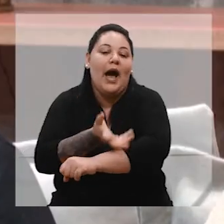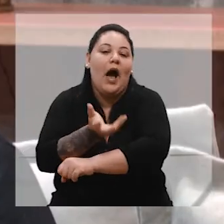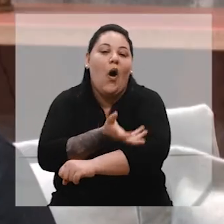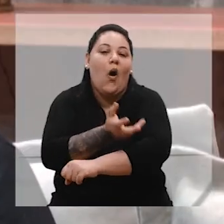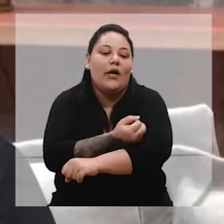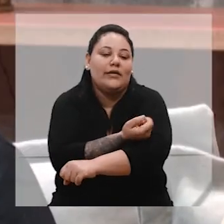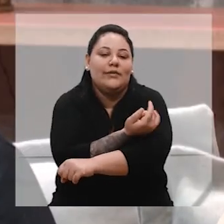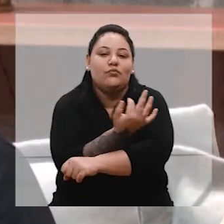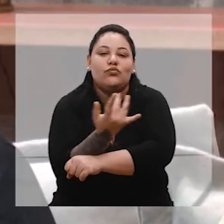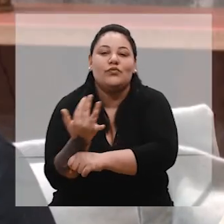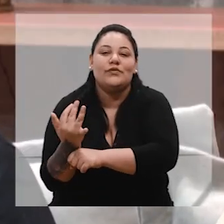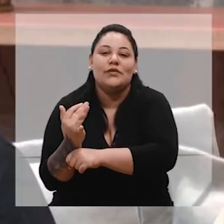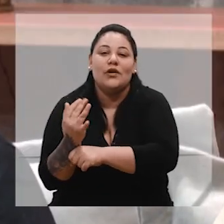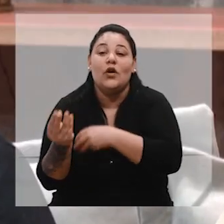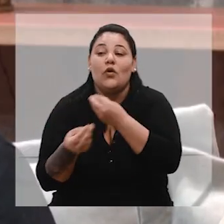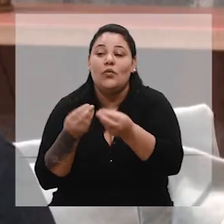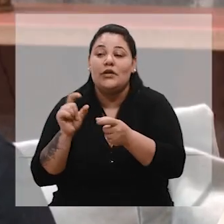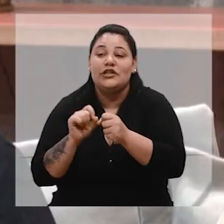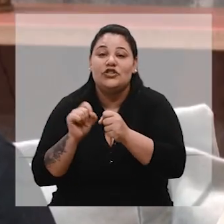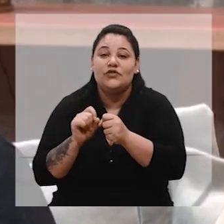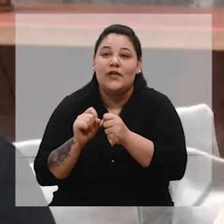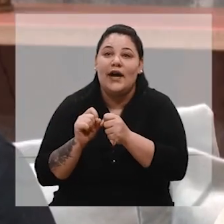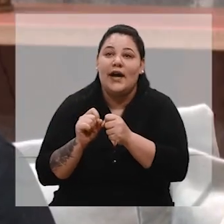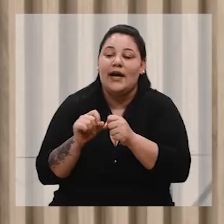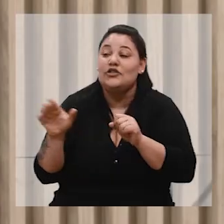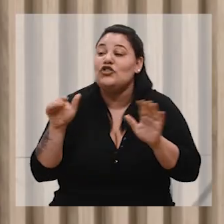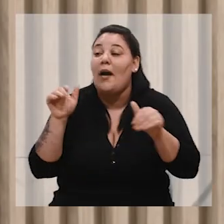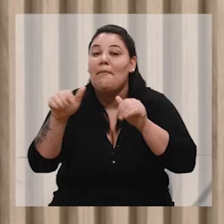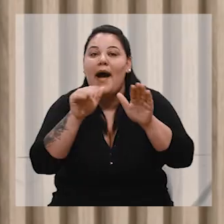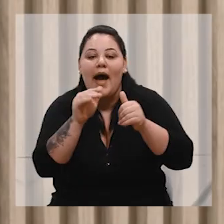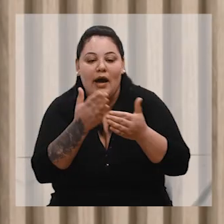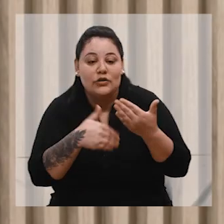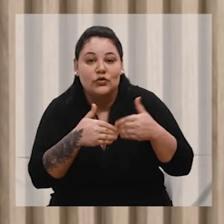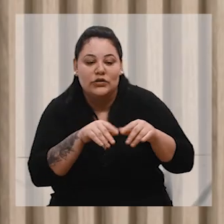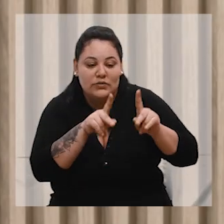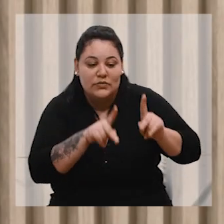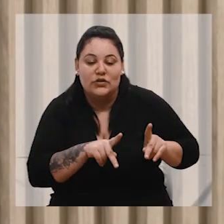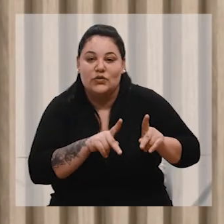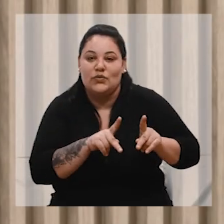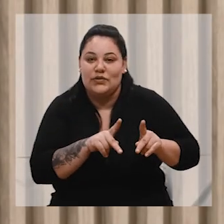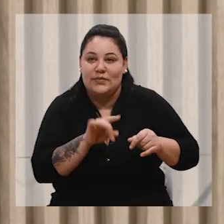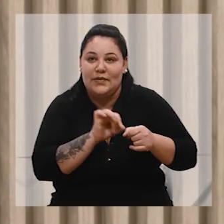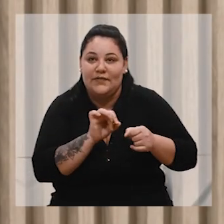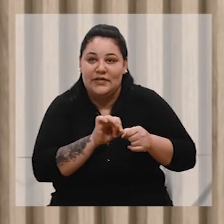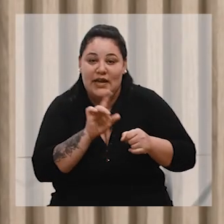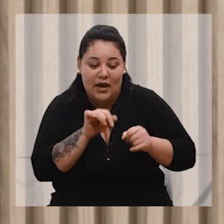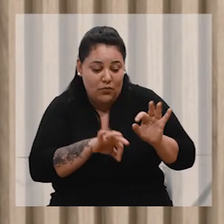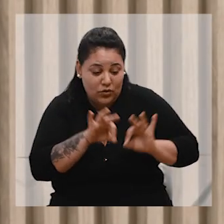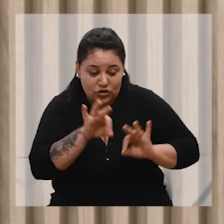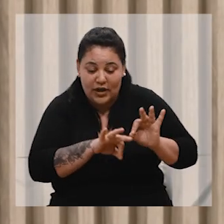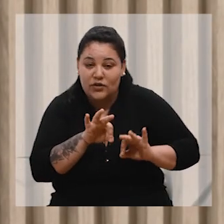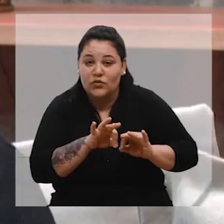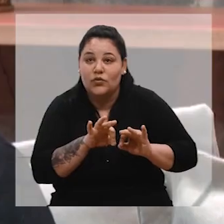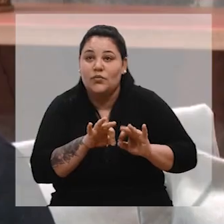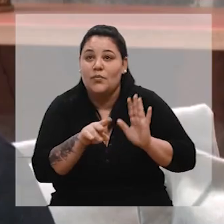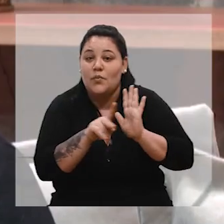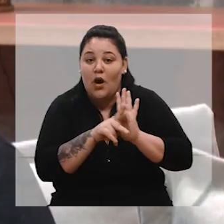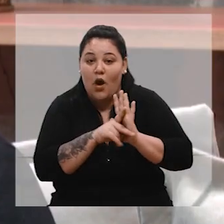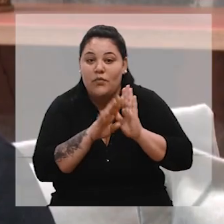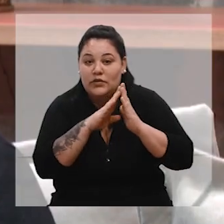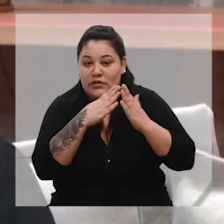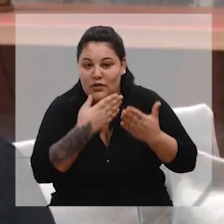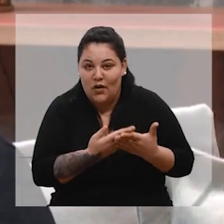gente mobiliza toda a escola em torno dessa vontade, né, de fazer uma horta, de consolidar algo que é um projeto